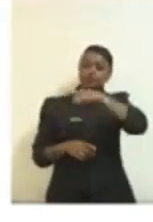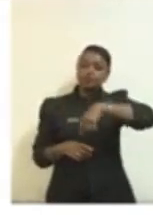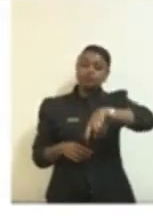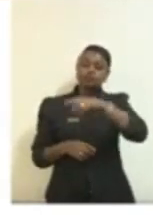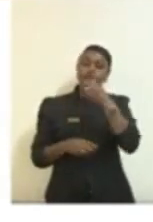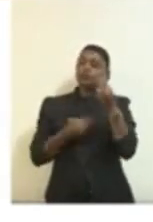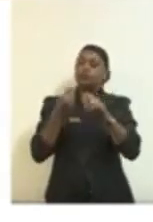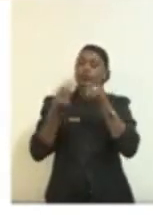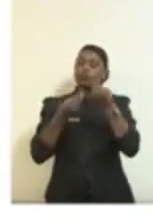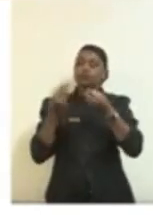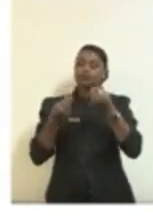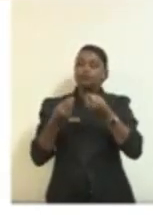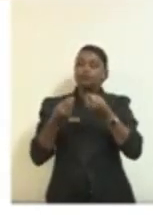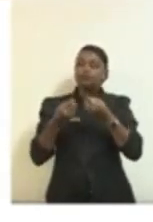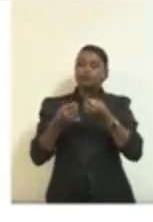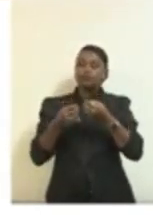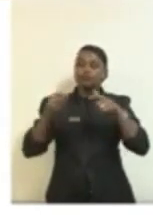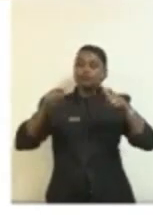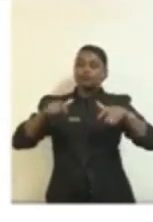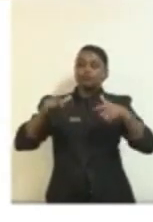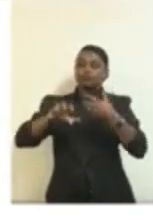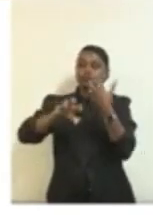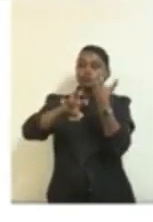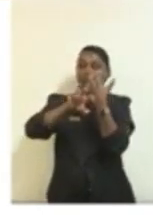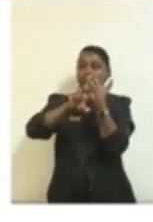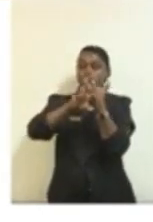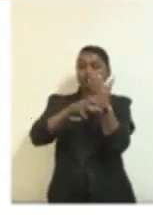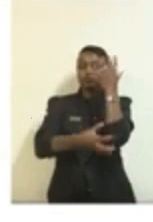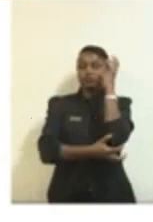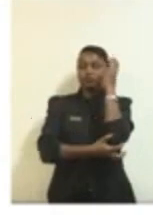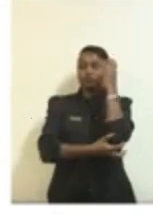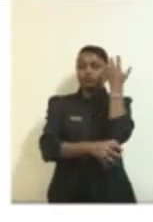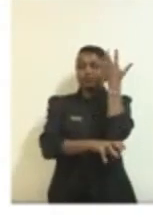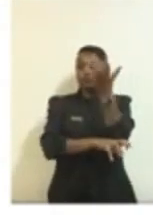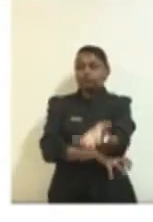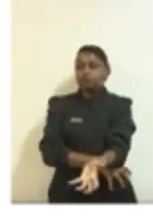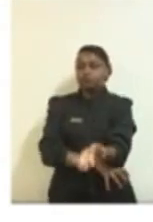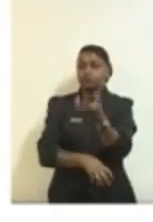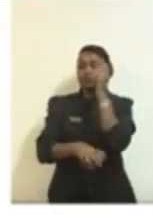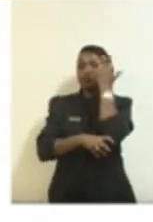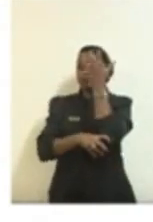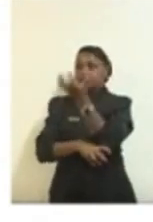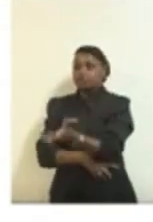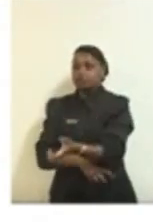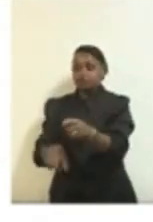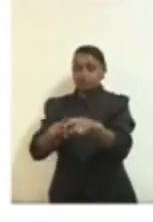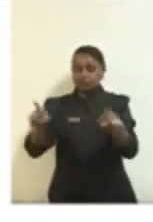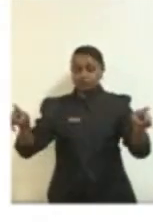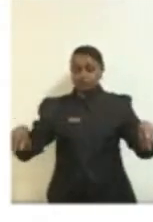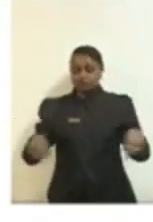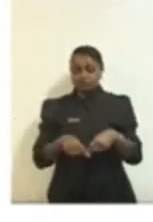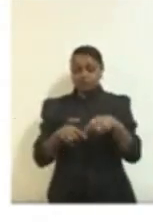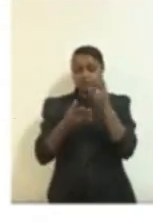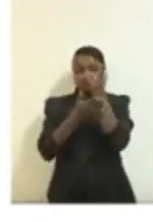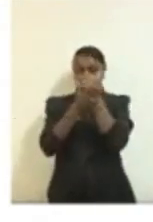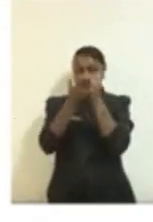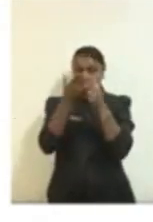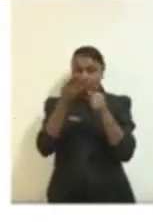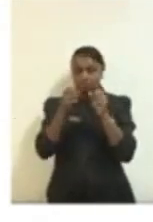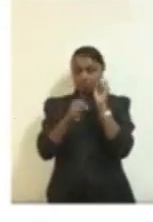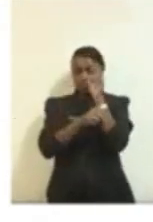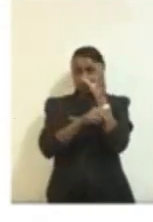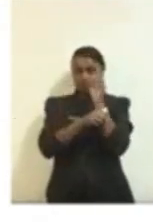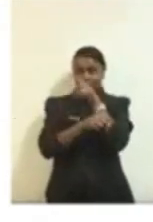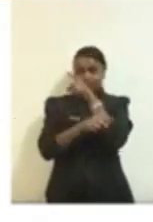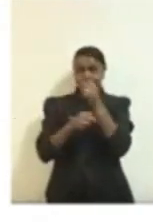aqui? A gente está fazendo alguns experimentos, né? Então, aqui a gente também é produtor, me considero produtor de conhecimento